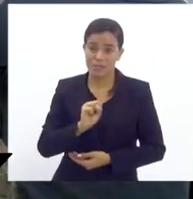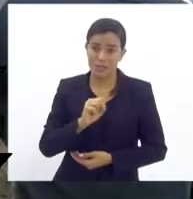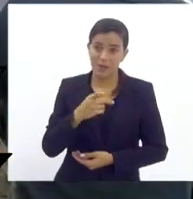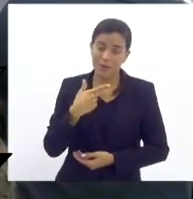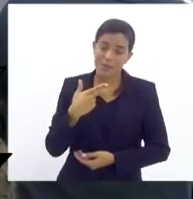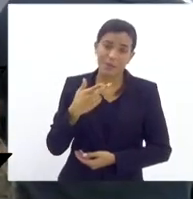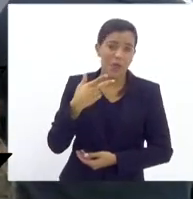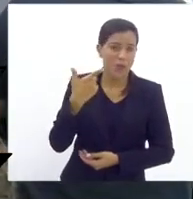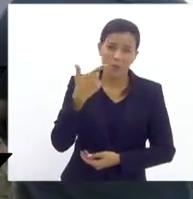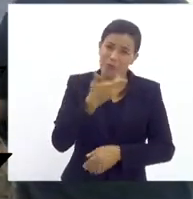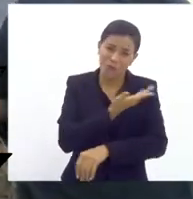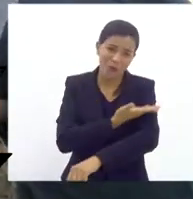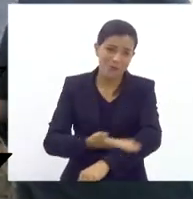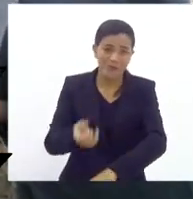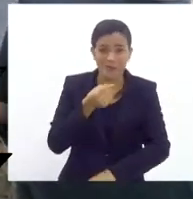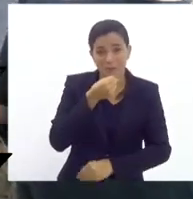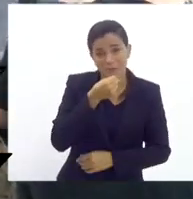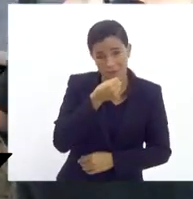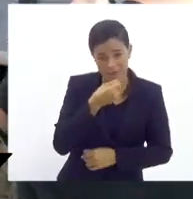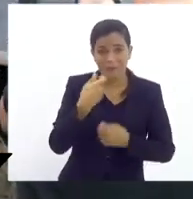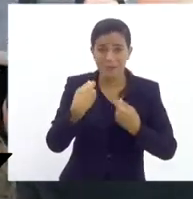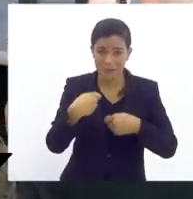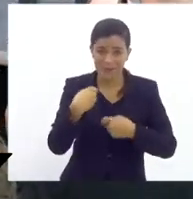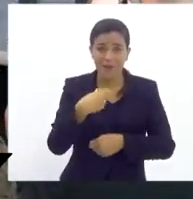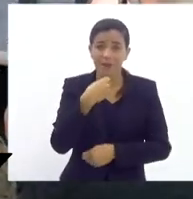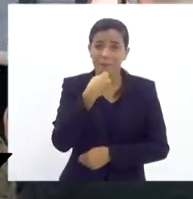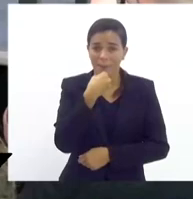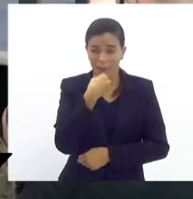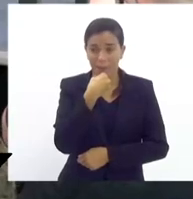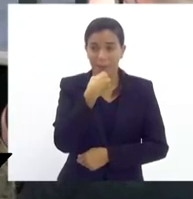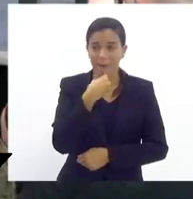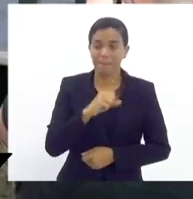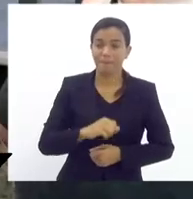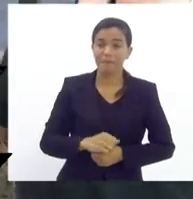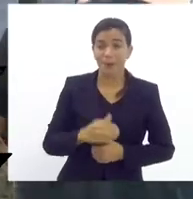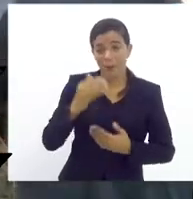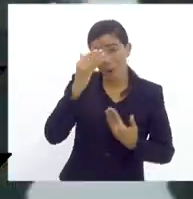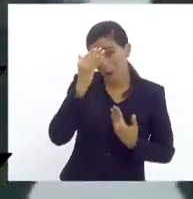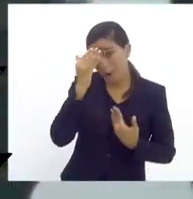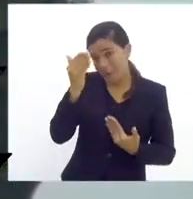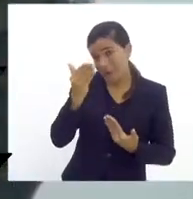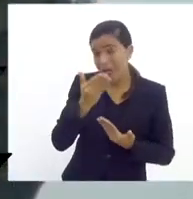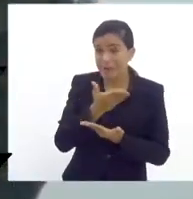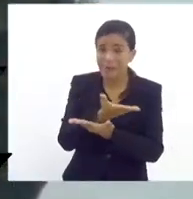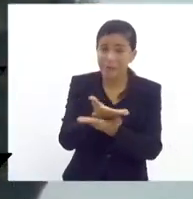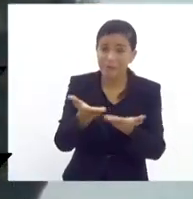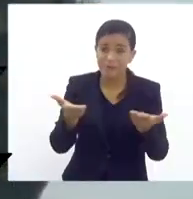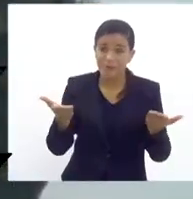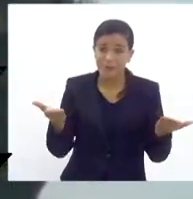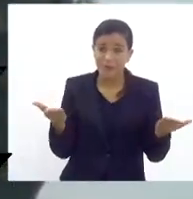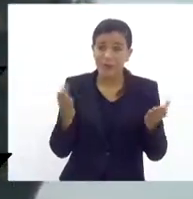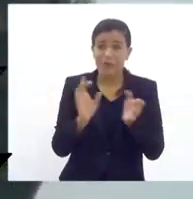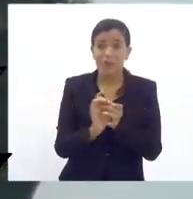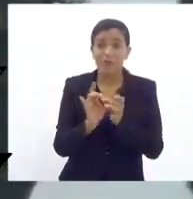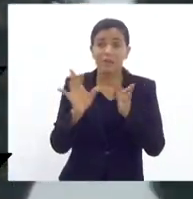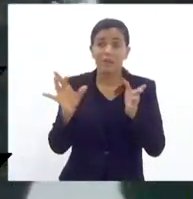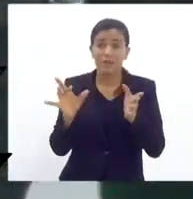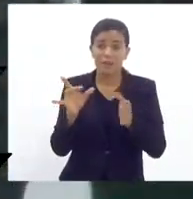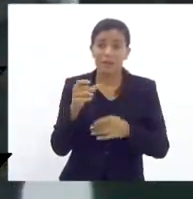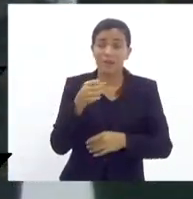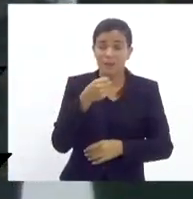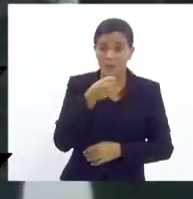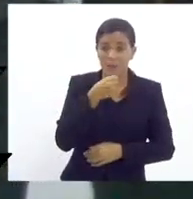me comer microfone mas tem que falar um pouco Obrigado com todo mundo para deixar esse espaço pouco